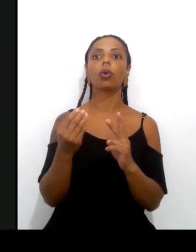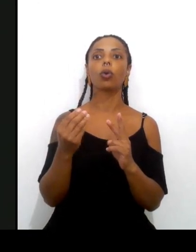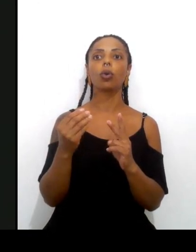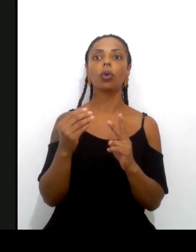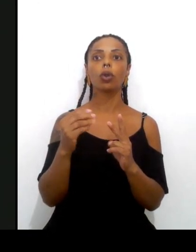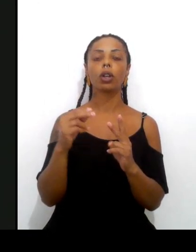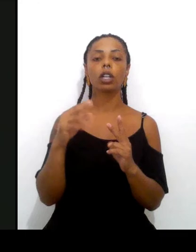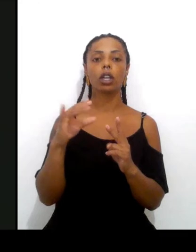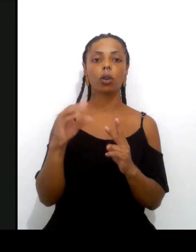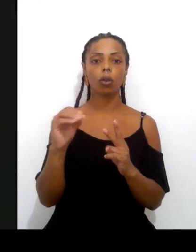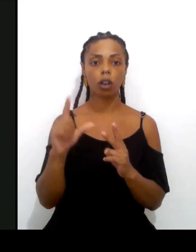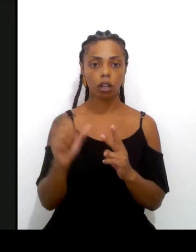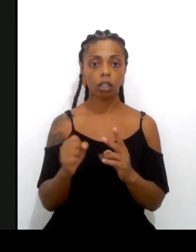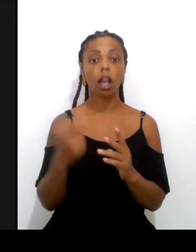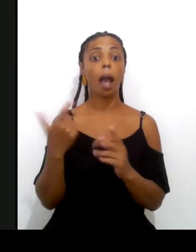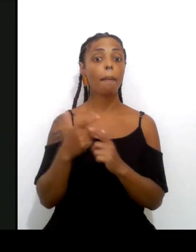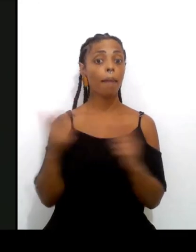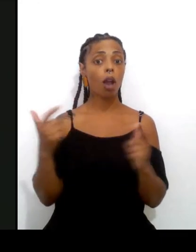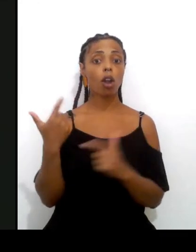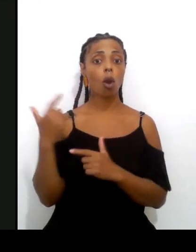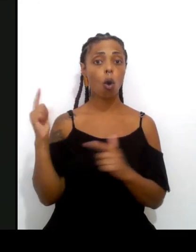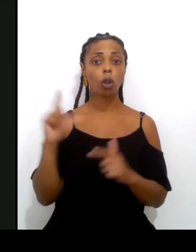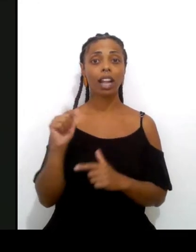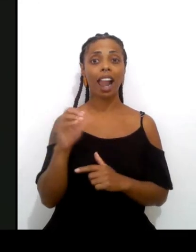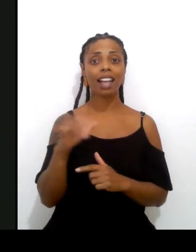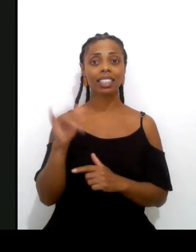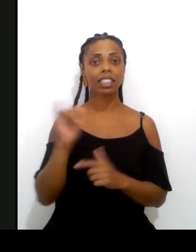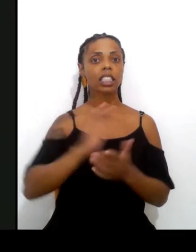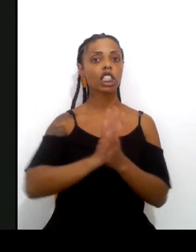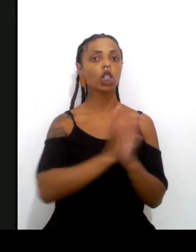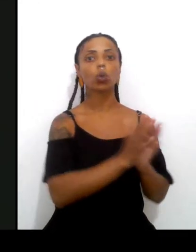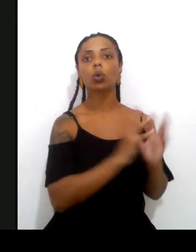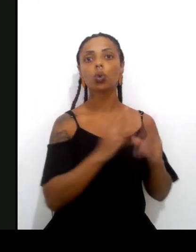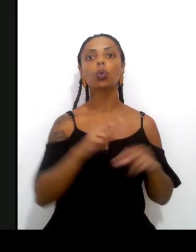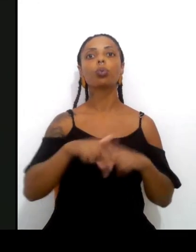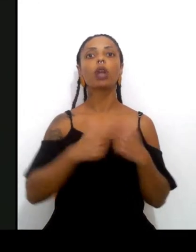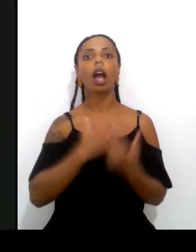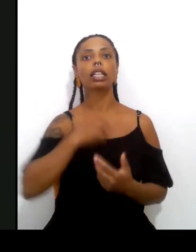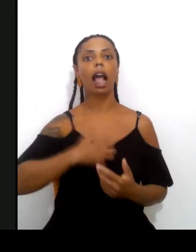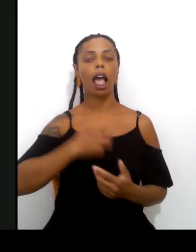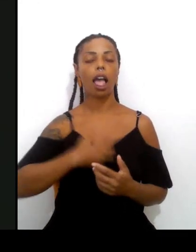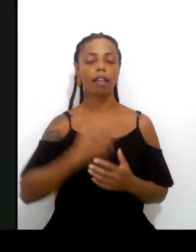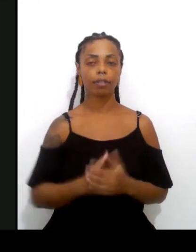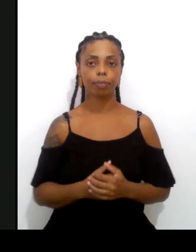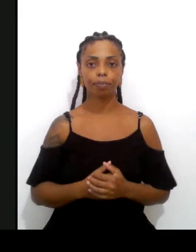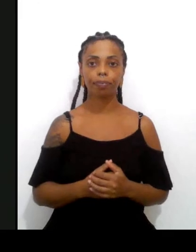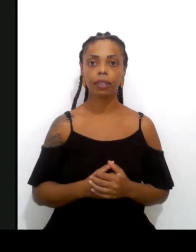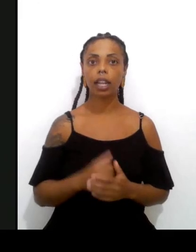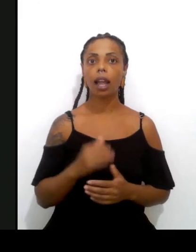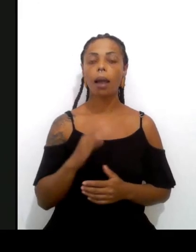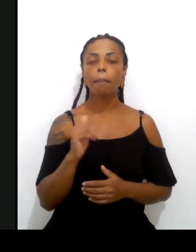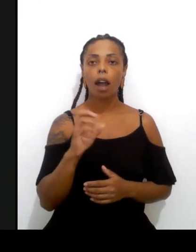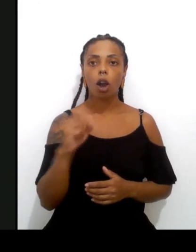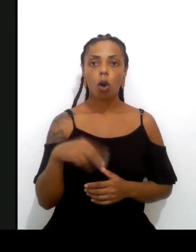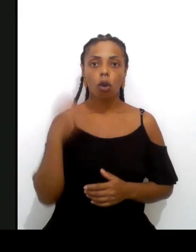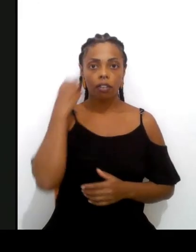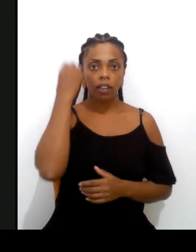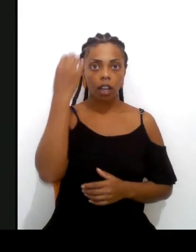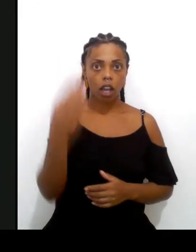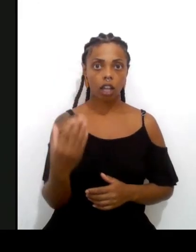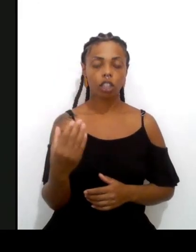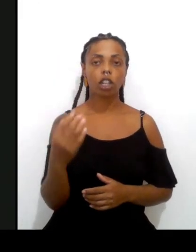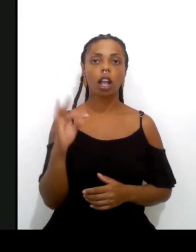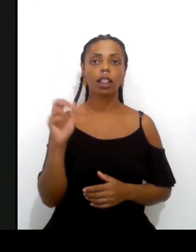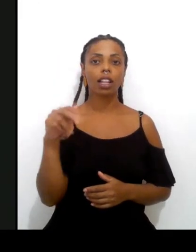destruída por Lace em acesso de raiva As Viagens de bacon a Tanger se tornaram menos frequentes